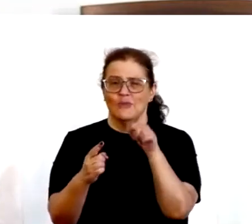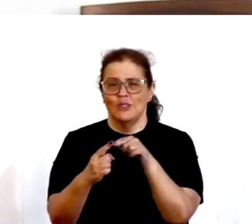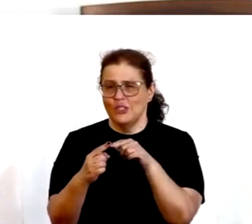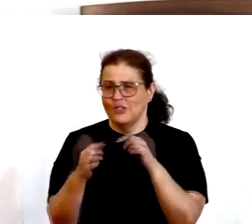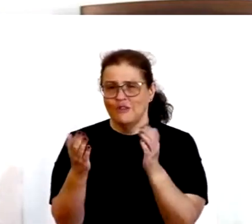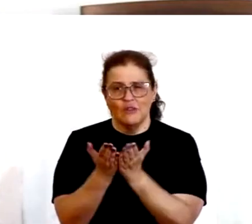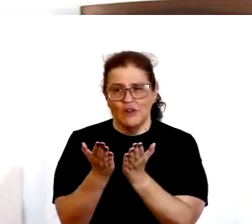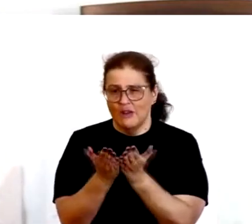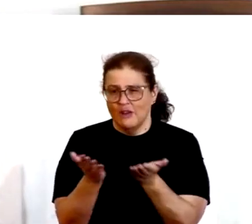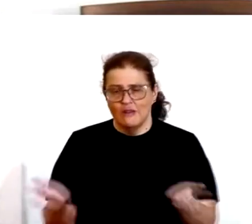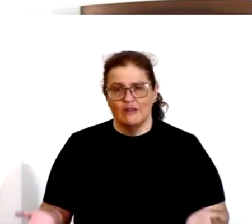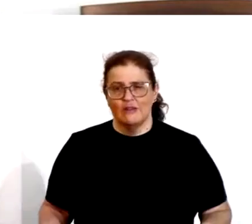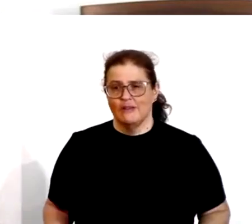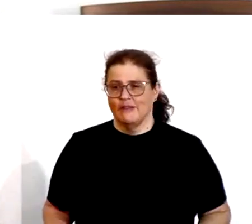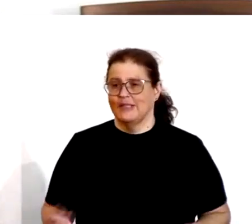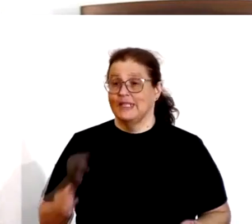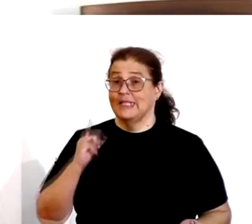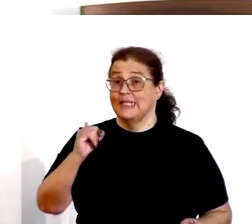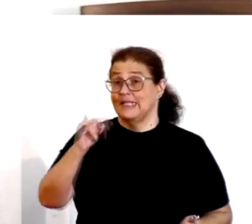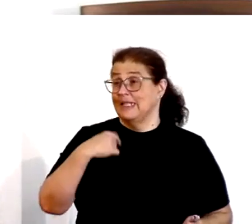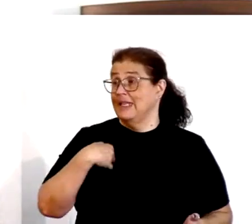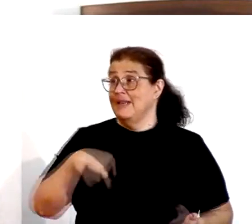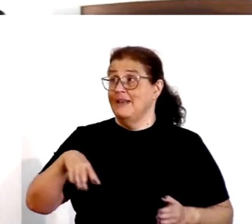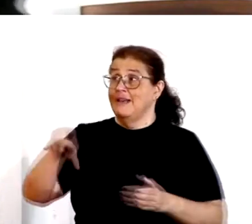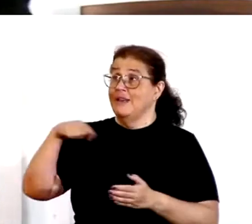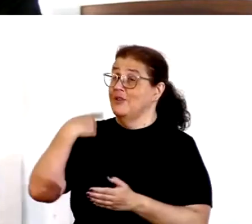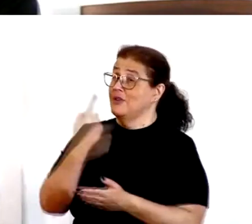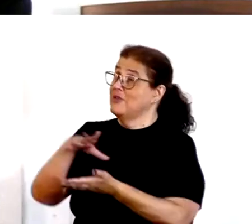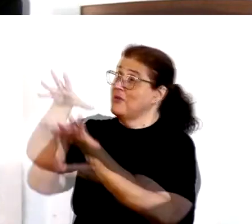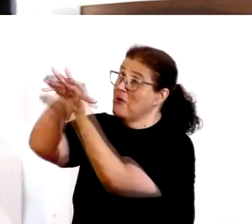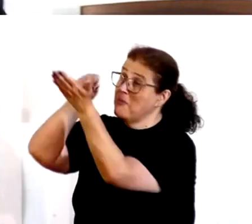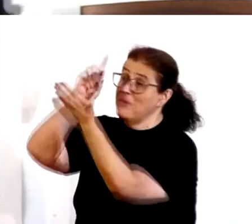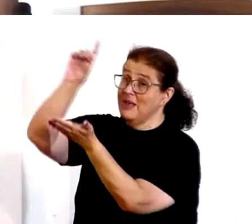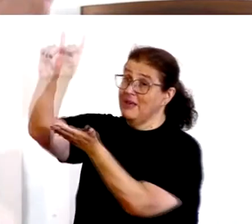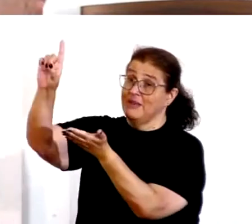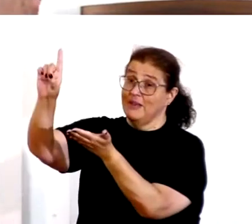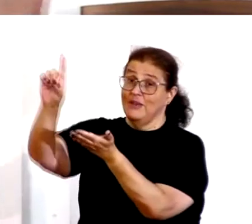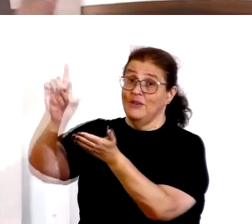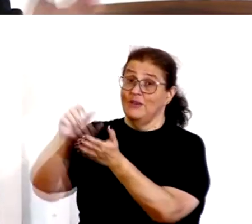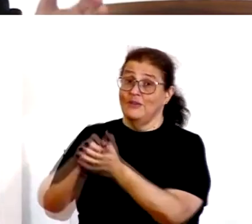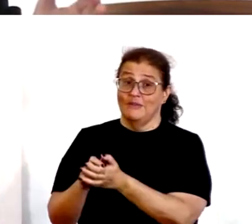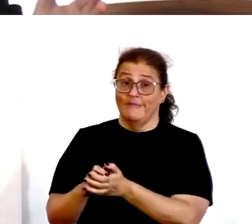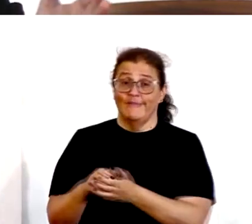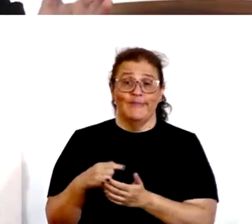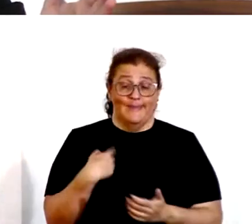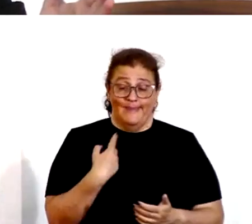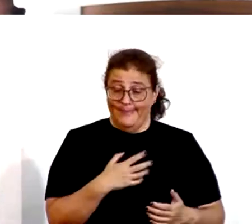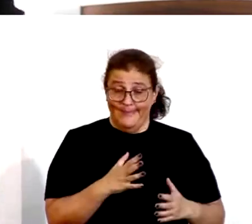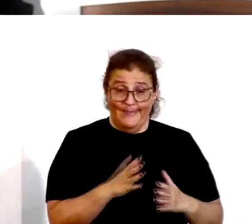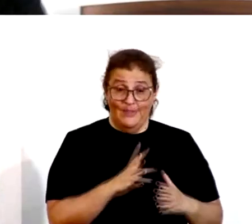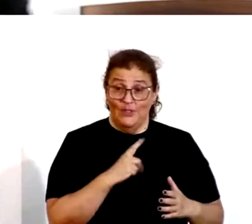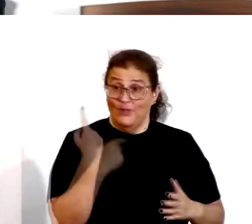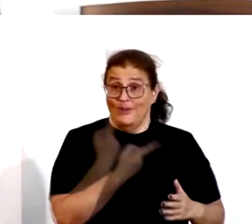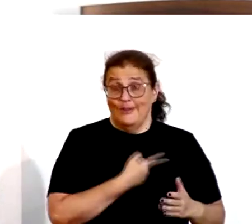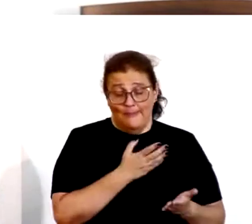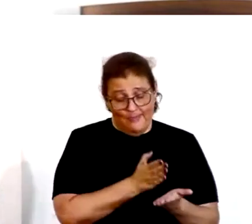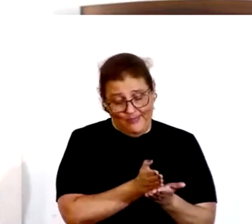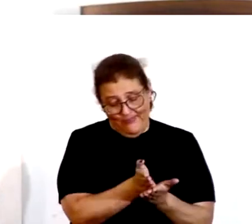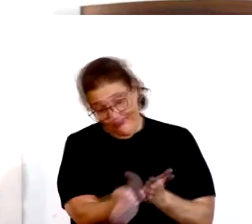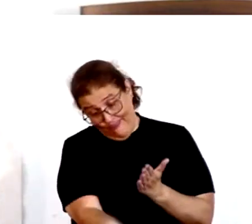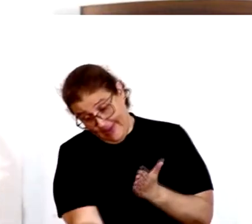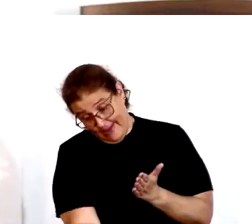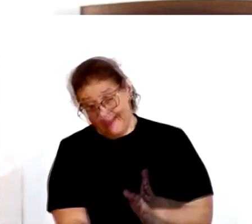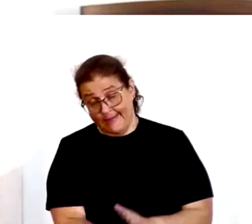não imita a Deus, não tem Deus como referencial, ele se perde no caminho e deixa com que